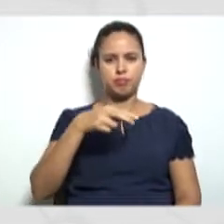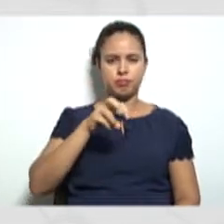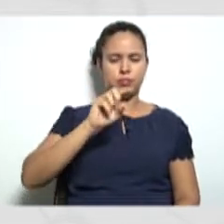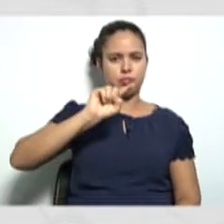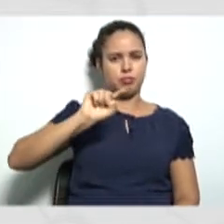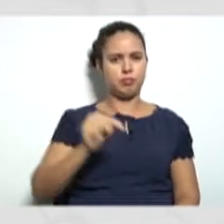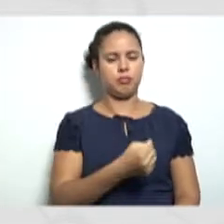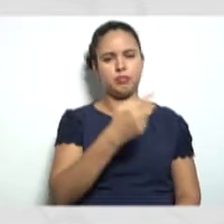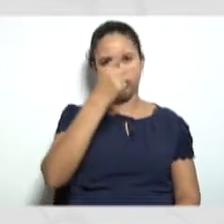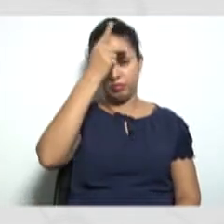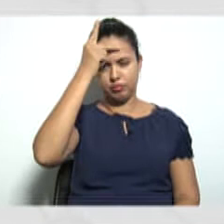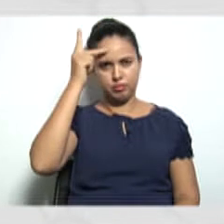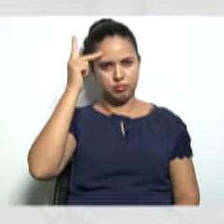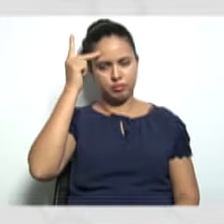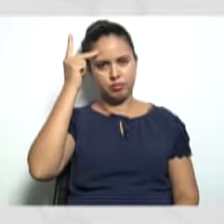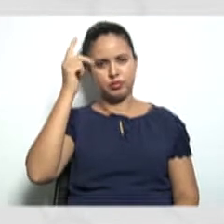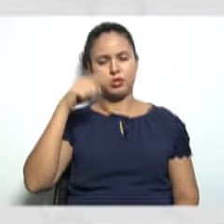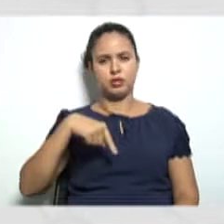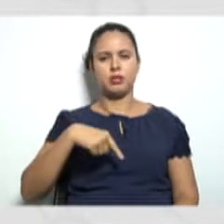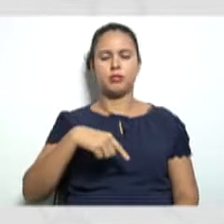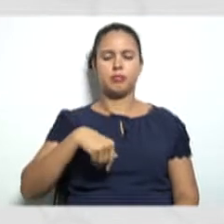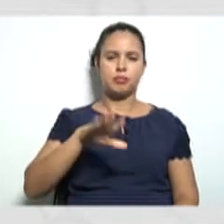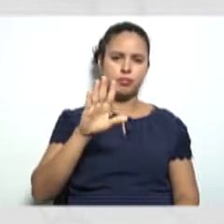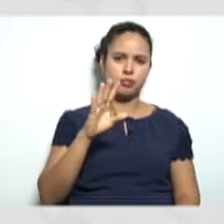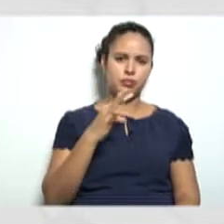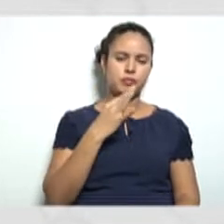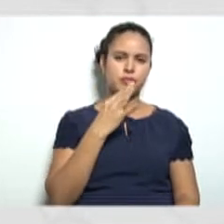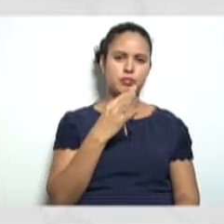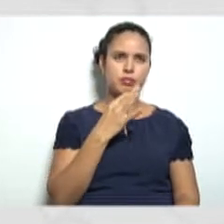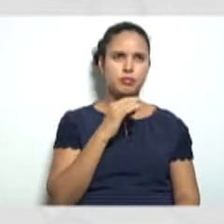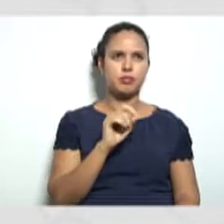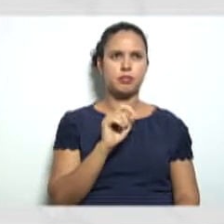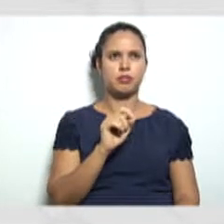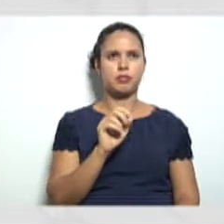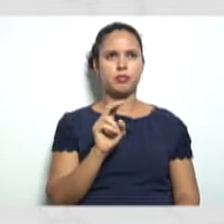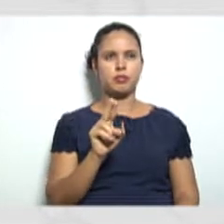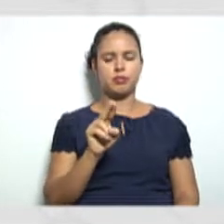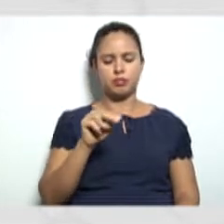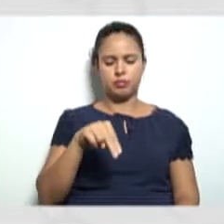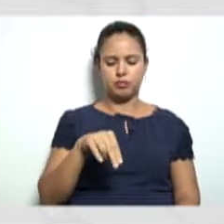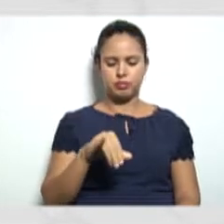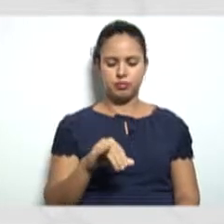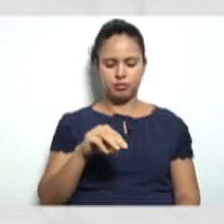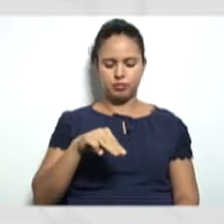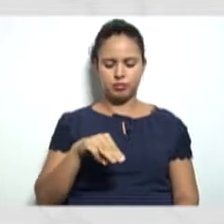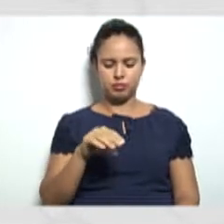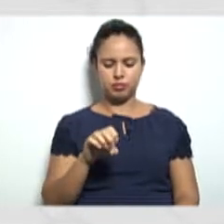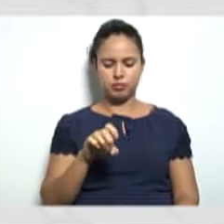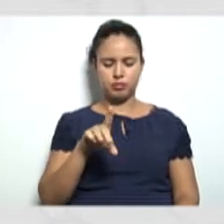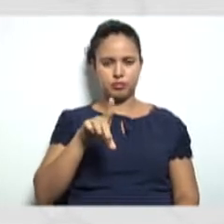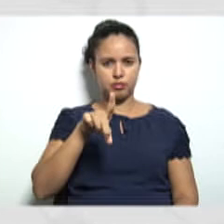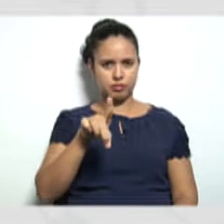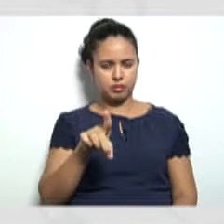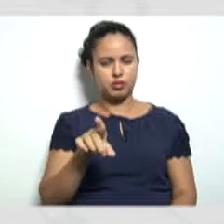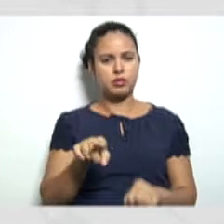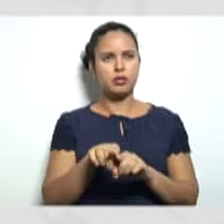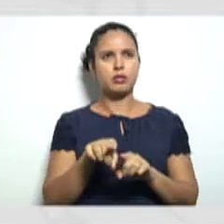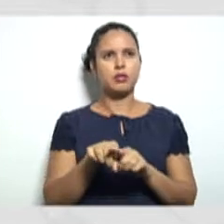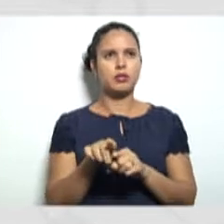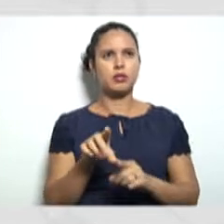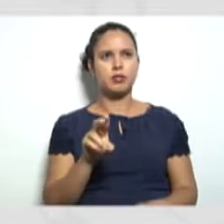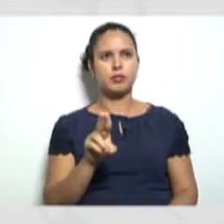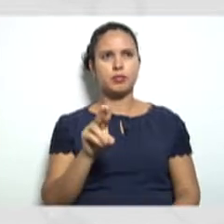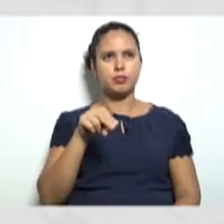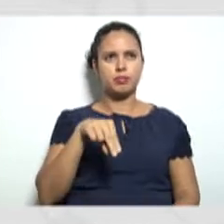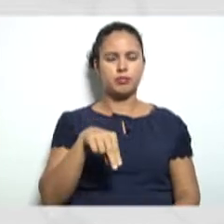mais conhecidas são a Unimed e a Uniodonto. Essa aqui a gente sabe que você já ouviu falar, né? A Unimed é tão grande, a Uniodonto são duas